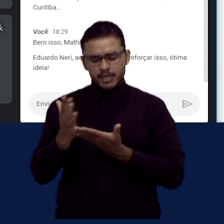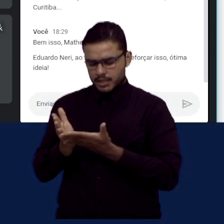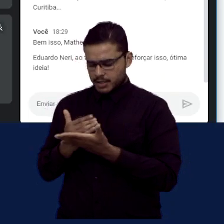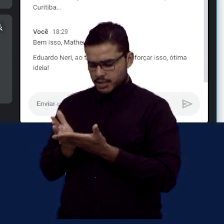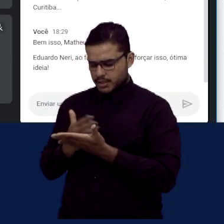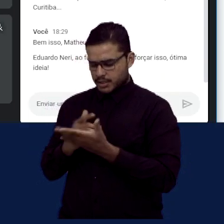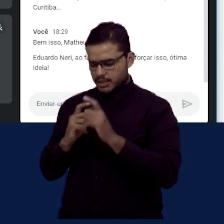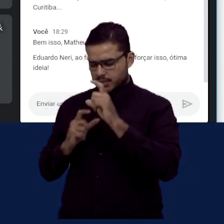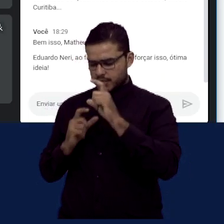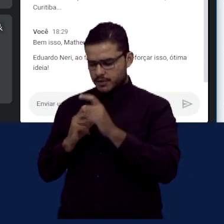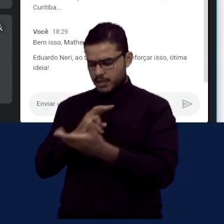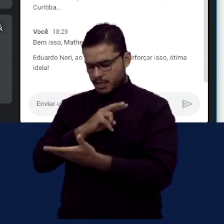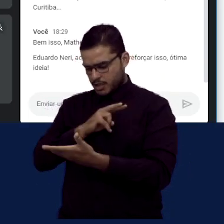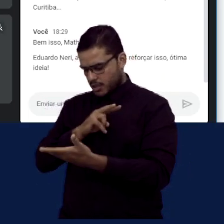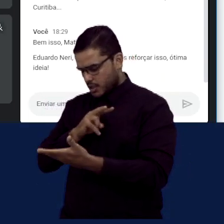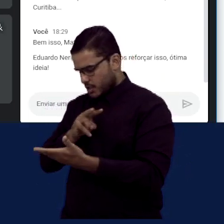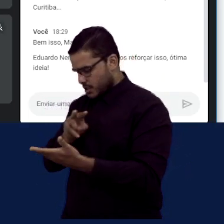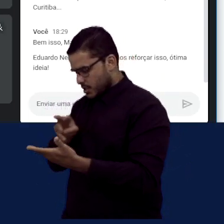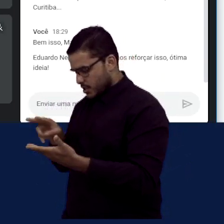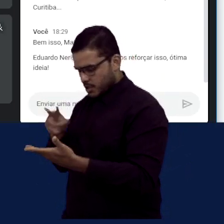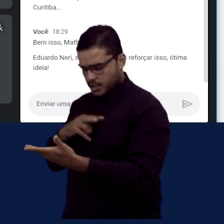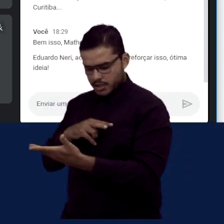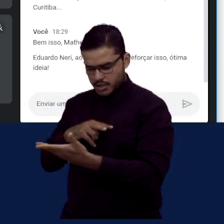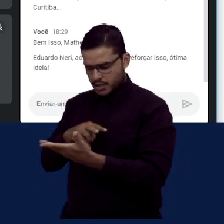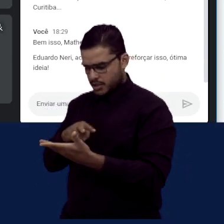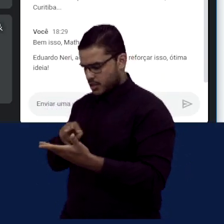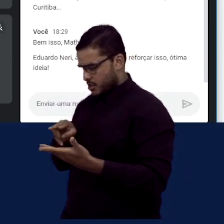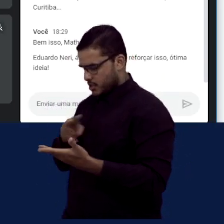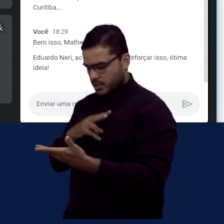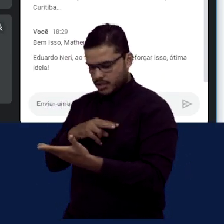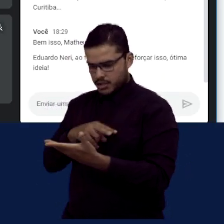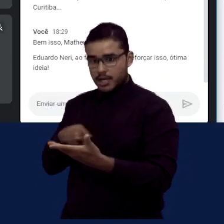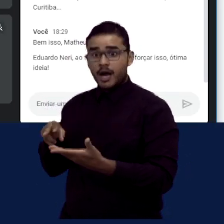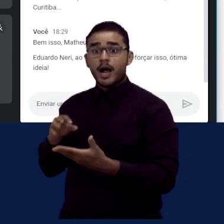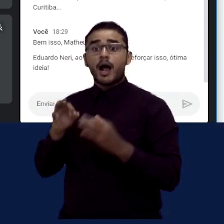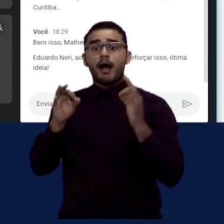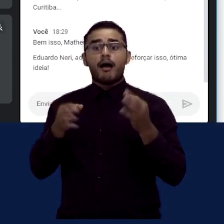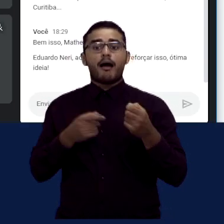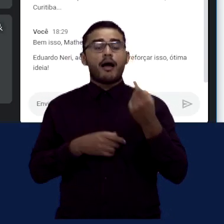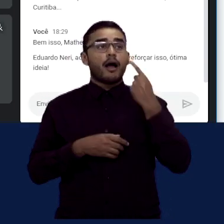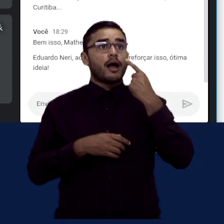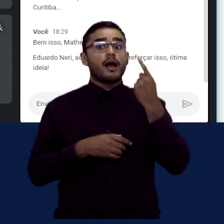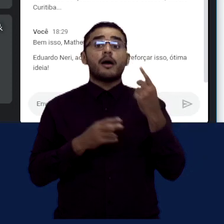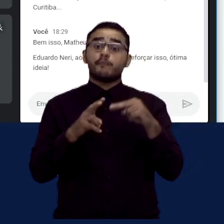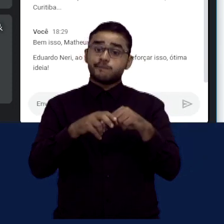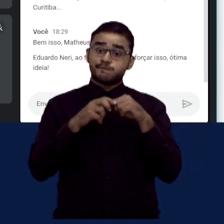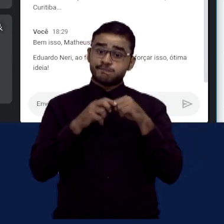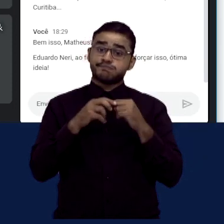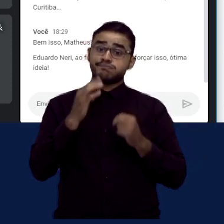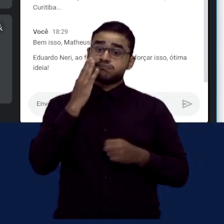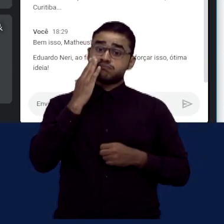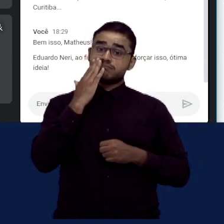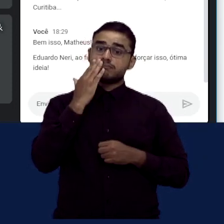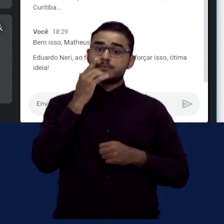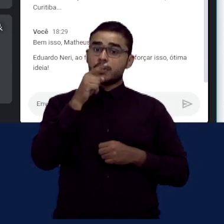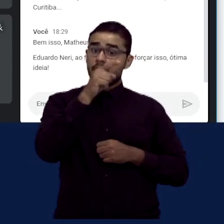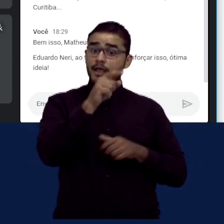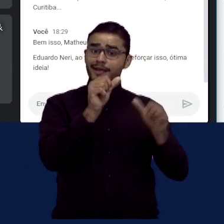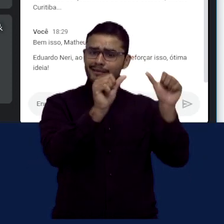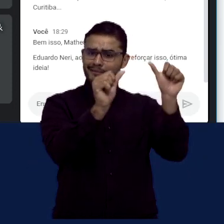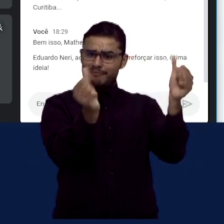talvez no caminho de fé, seja lá o que for, isso faz com que, de alguma maneira, aquelas